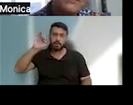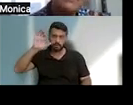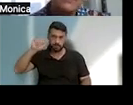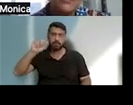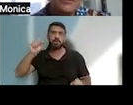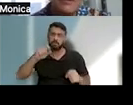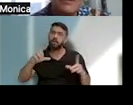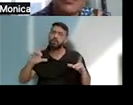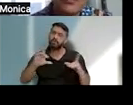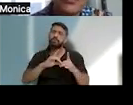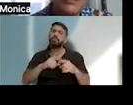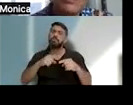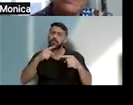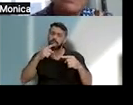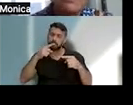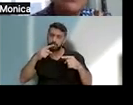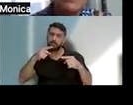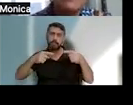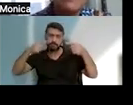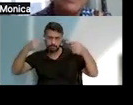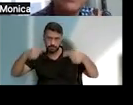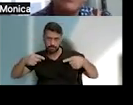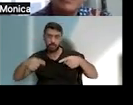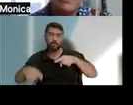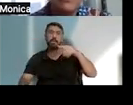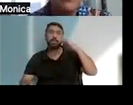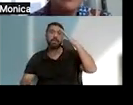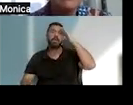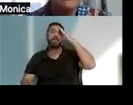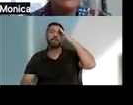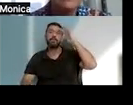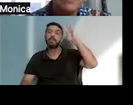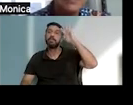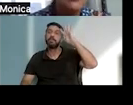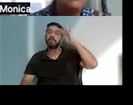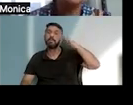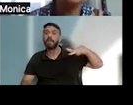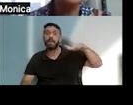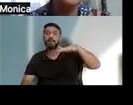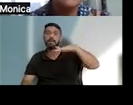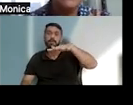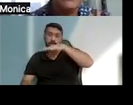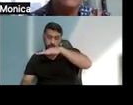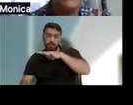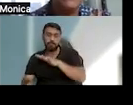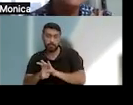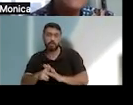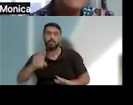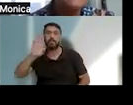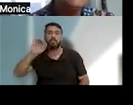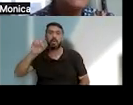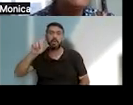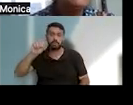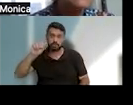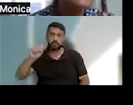concorrer. Então, eu estou mostrando estas áreas de competição para vocês pensarem em todas as áreas também que a biologia sintética pode atuar,